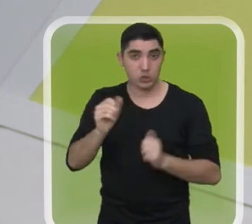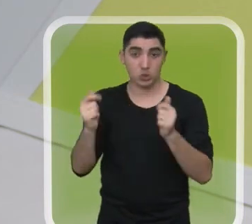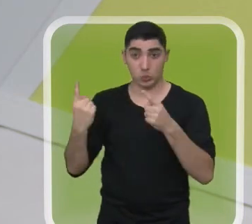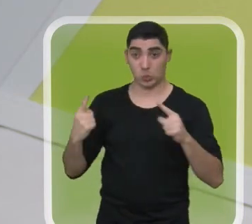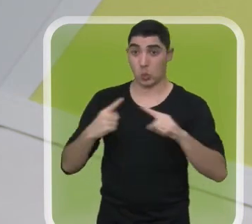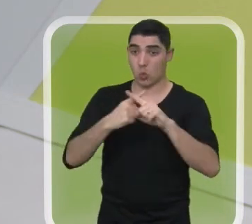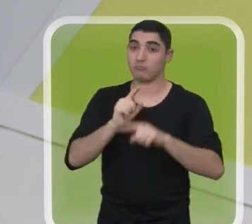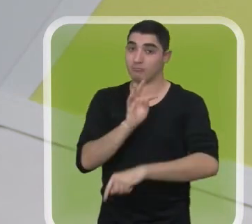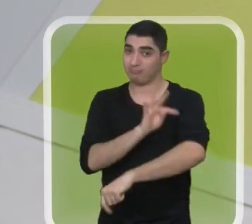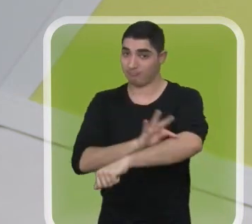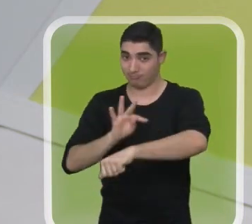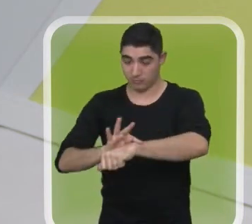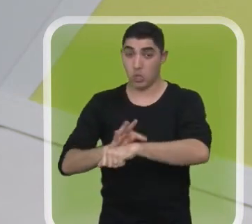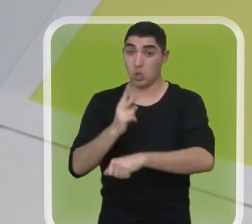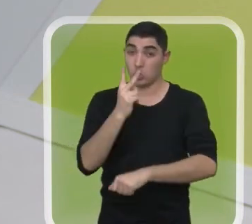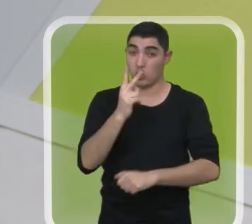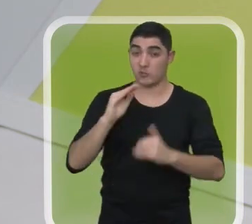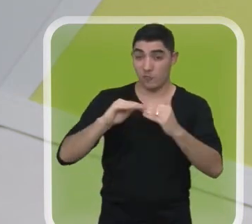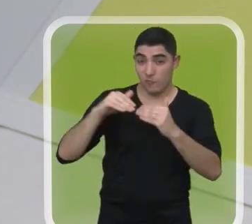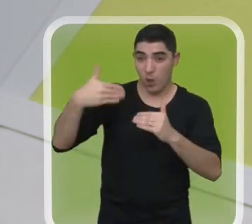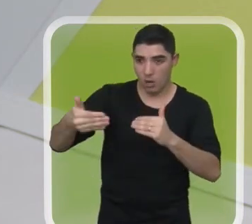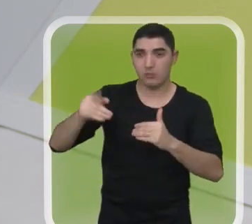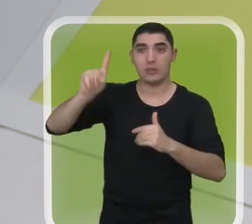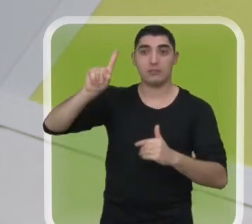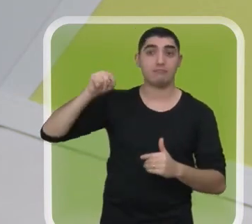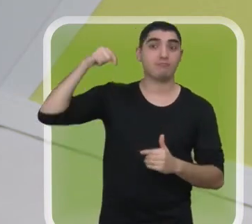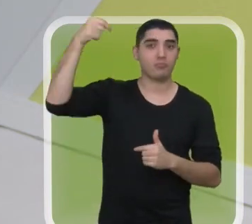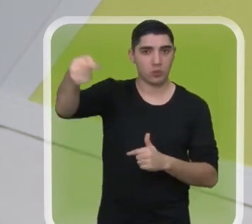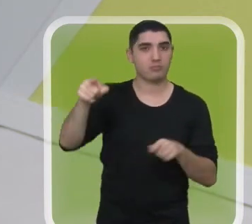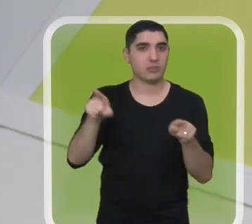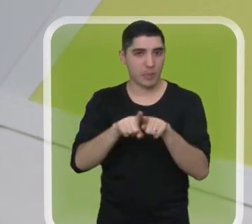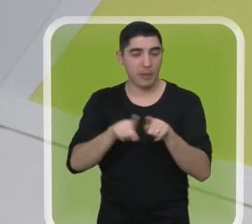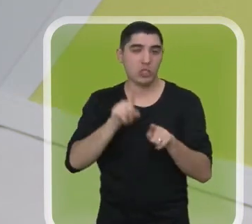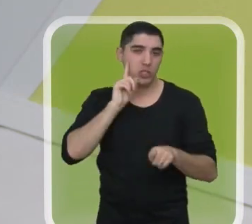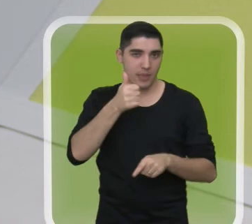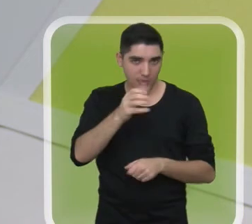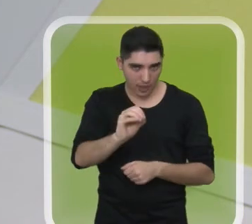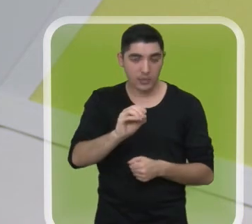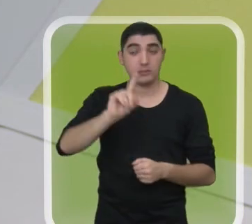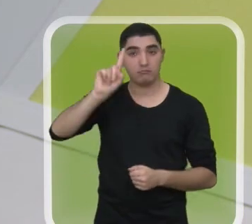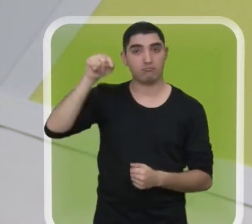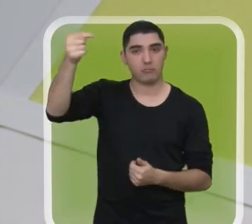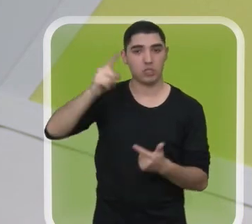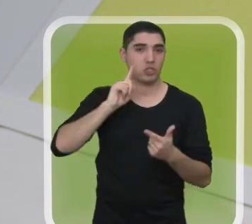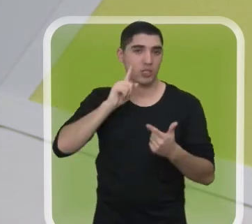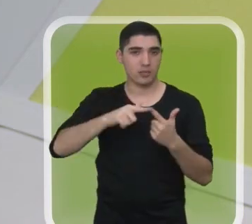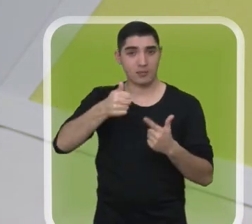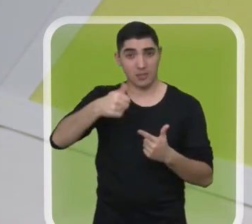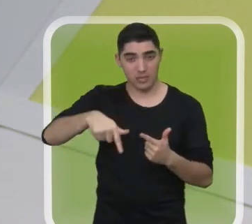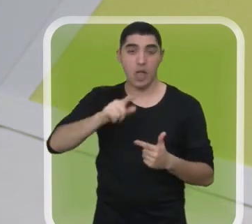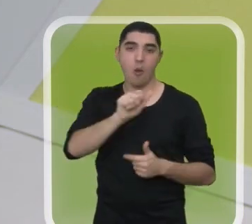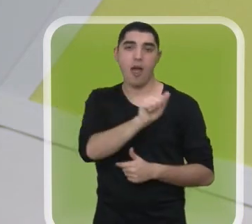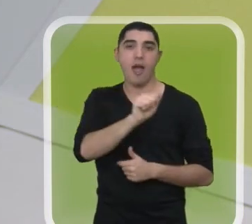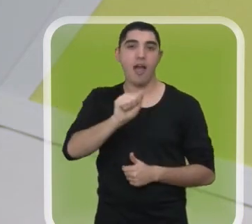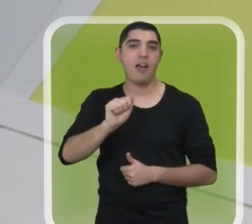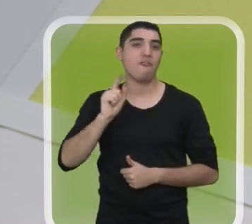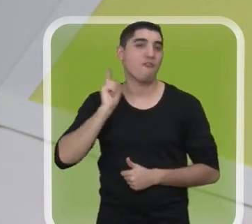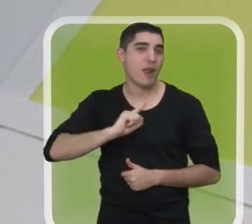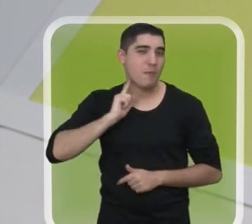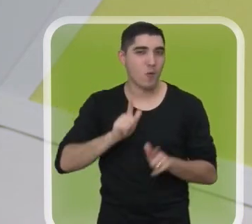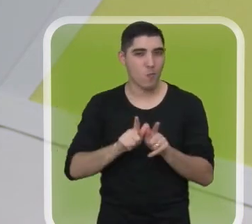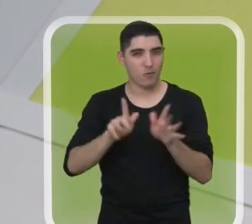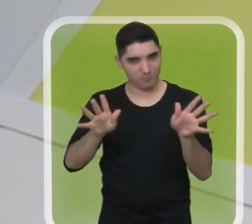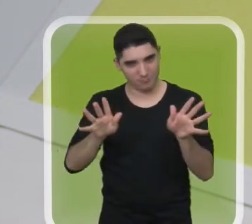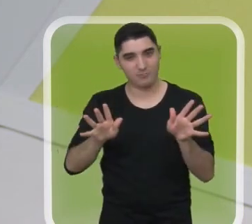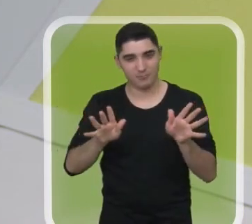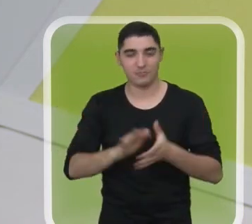jogo fora, são 2 jogos fora para a equipe do Joseense, Taquaritinga no dia 10, no dia 17, pega o AA Flamengo, Associação Atlética Flamengo